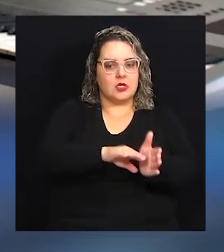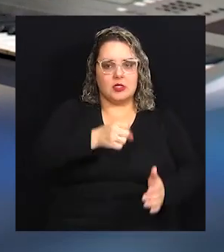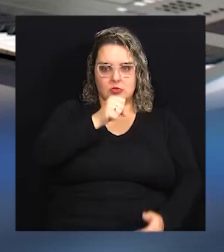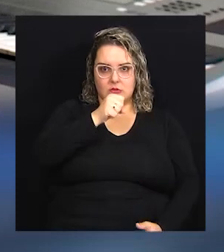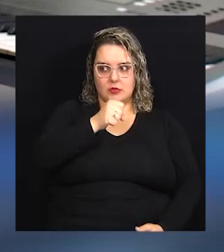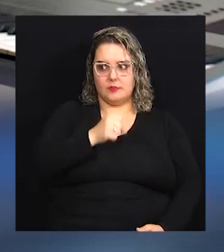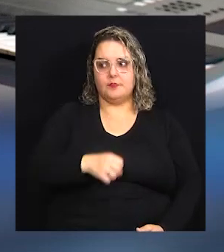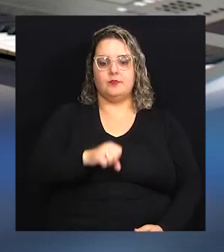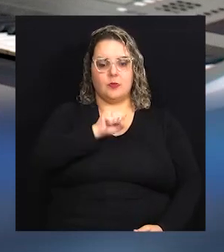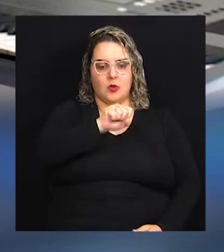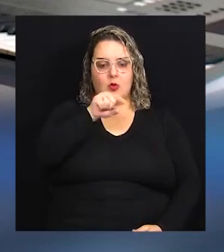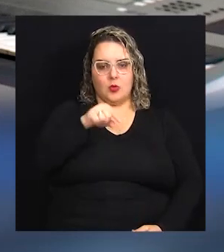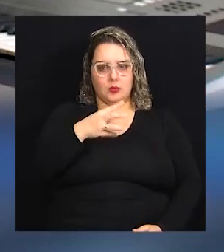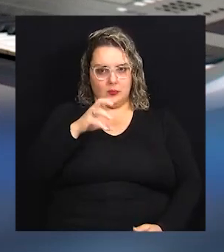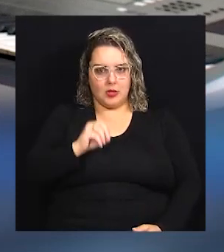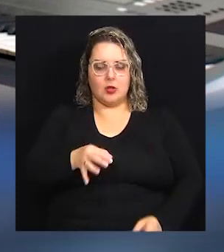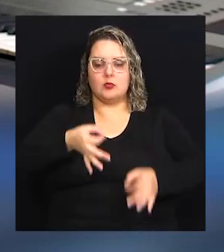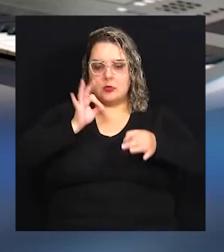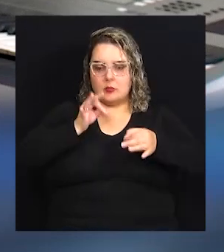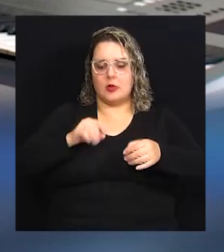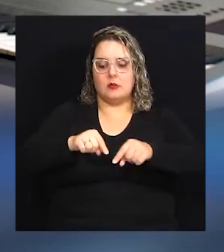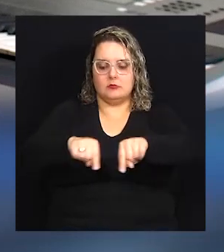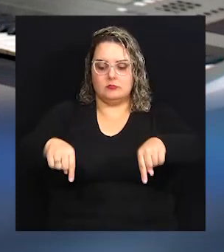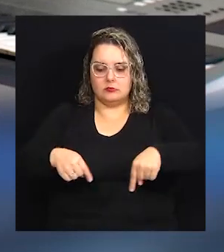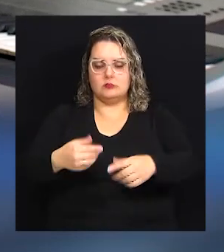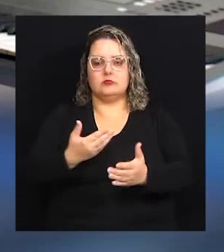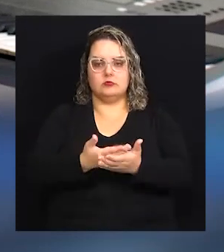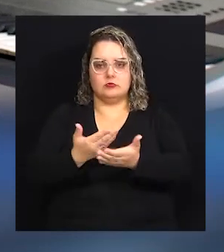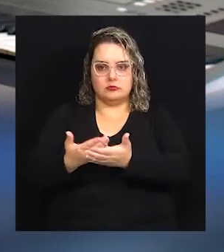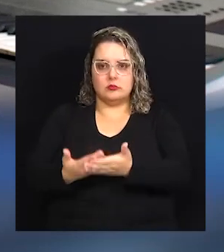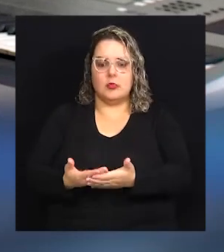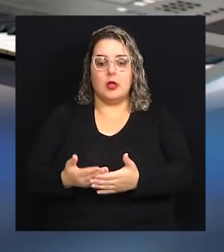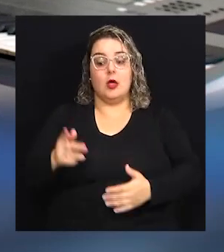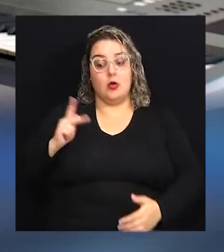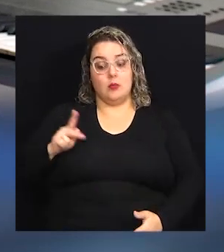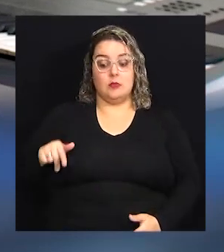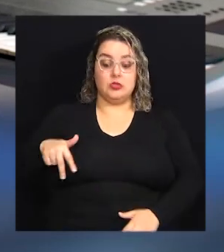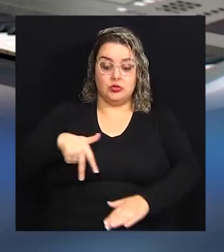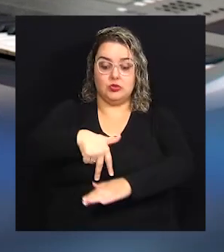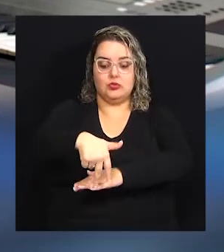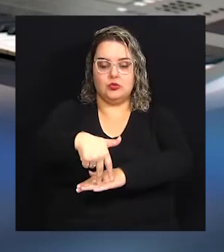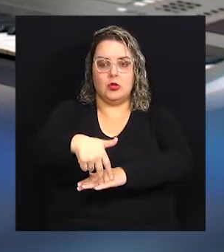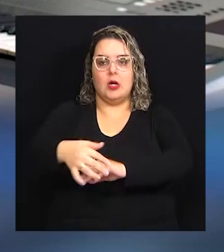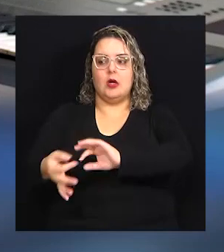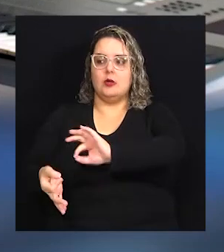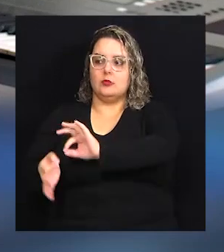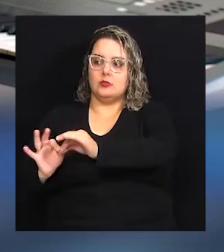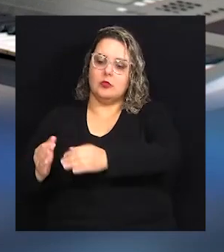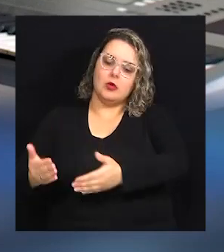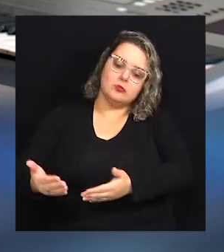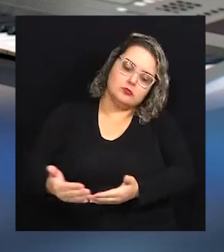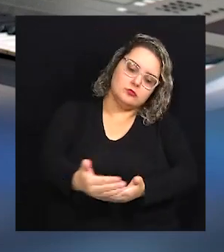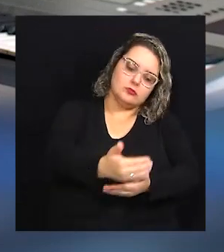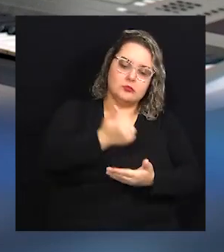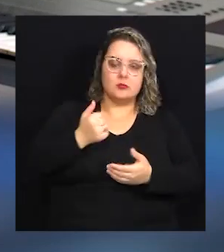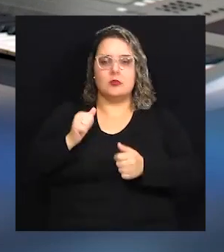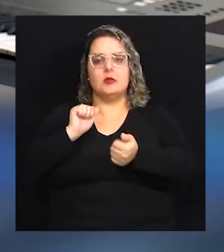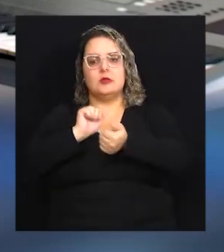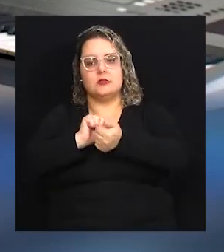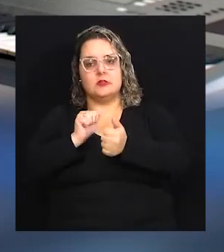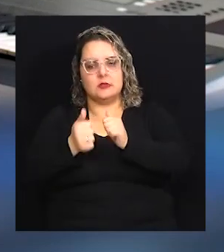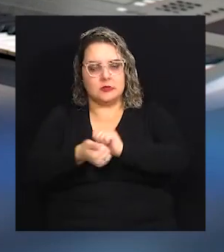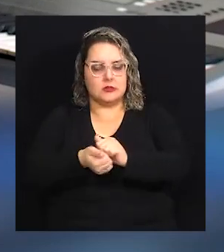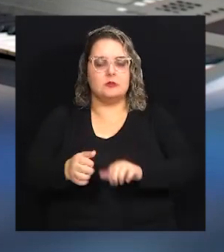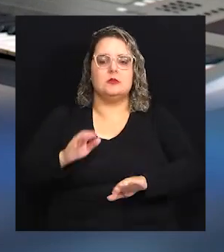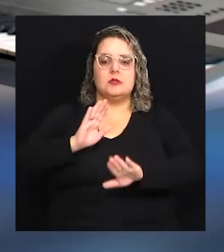ele entra às 8. Às 8h30 ele tomou café e está na sala. Aí o educador começa a fazer um trabalho com eles, aí os oficineiros passam e pegam eles para